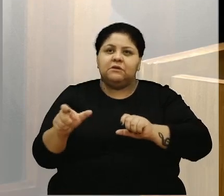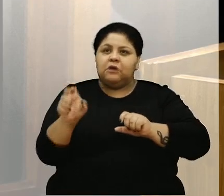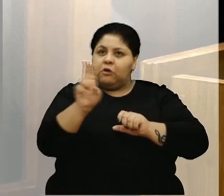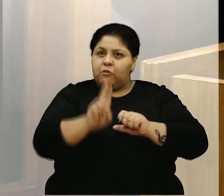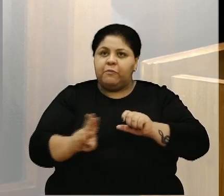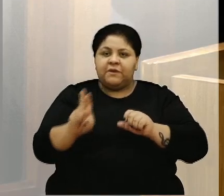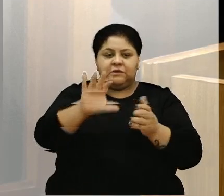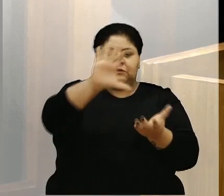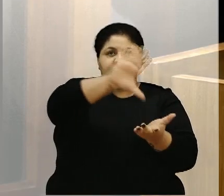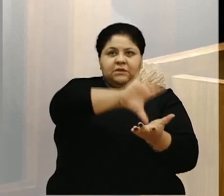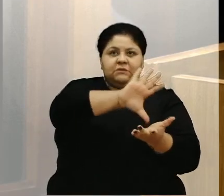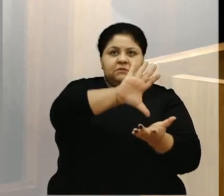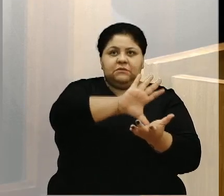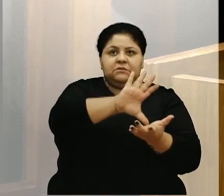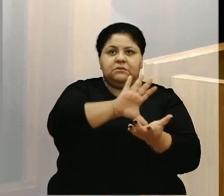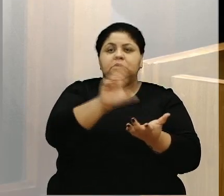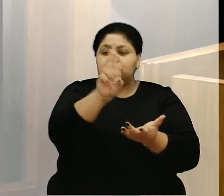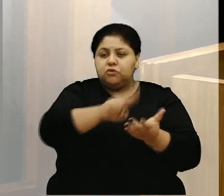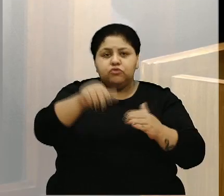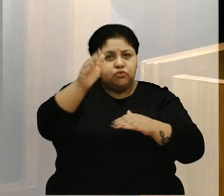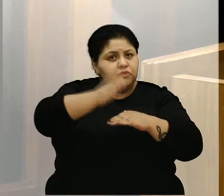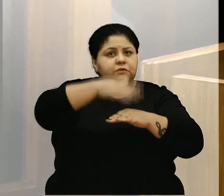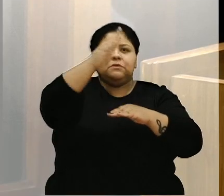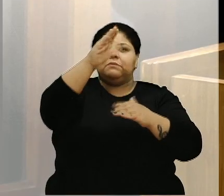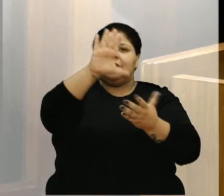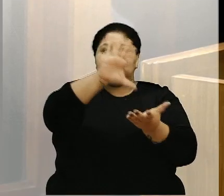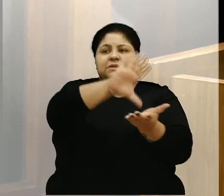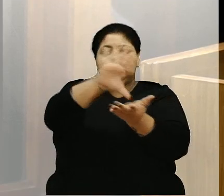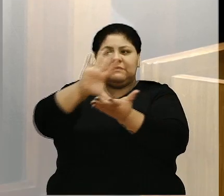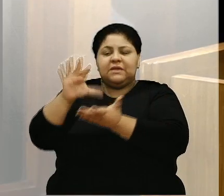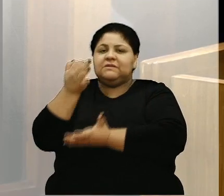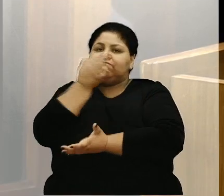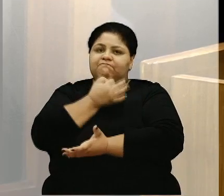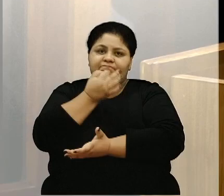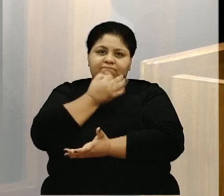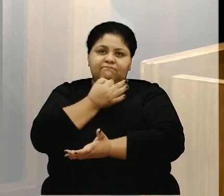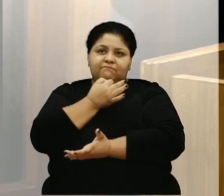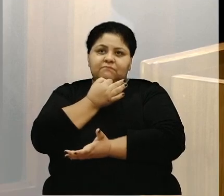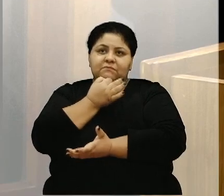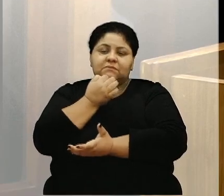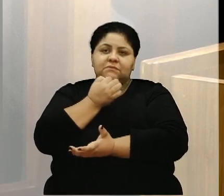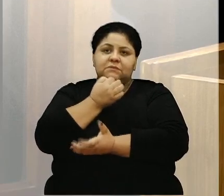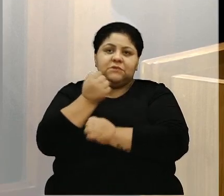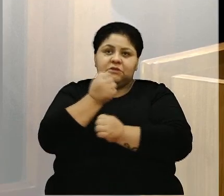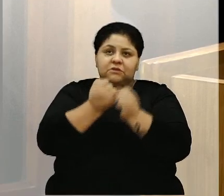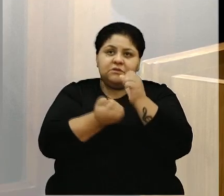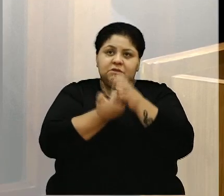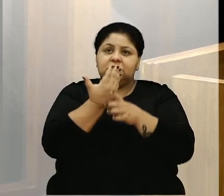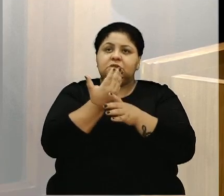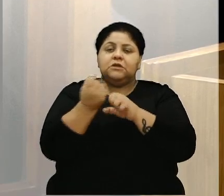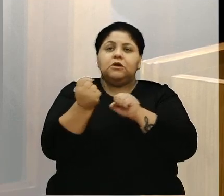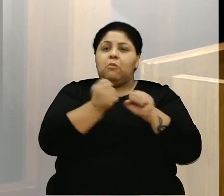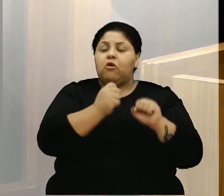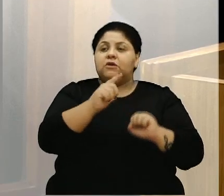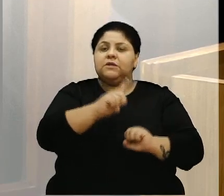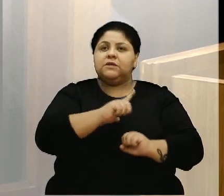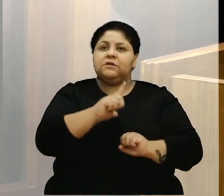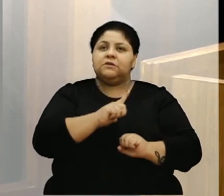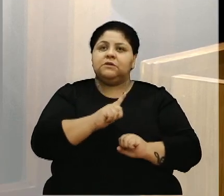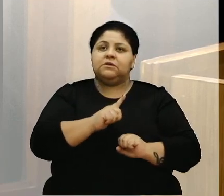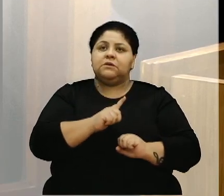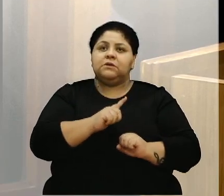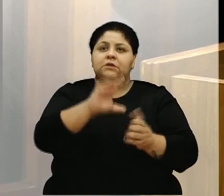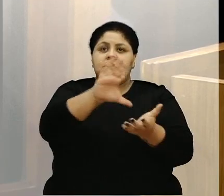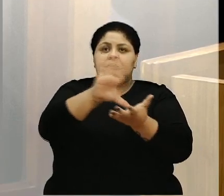ocupar essas praças, que use mais essas praças de Caxias do Sul, para que nós criemos atrativo, para que nós possamos ter as nossas